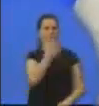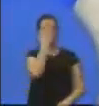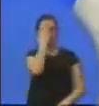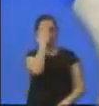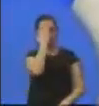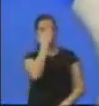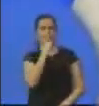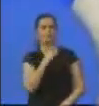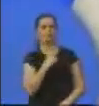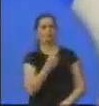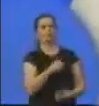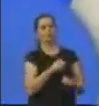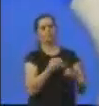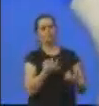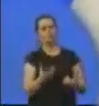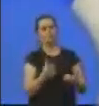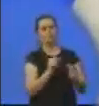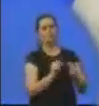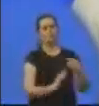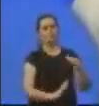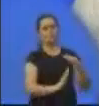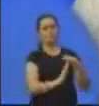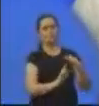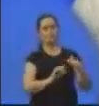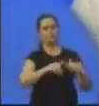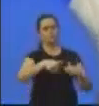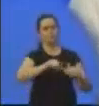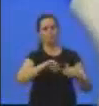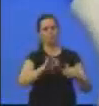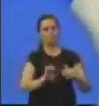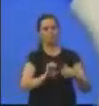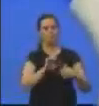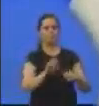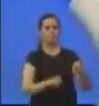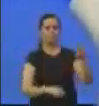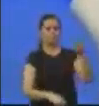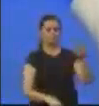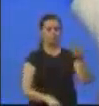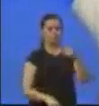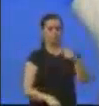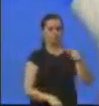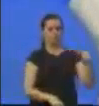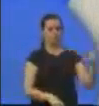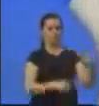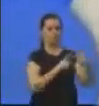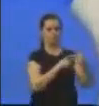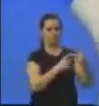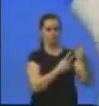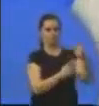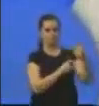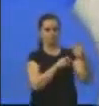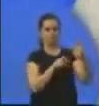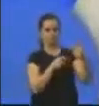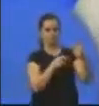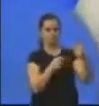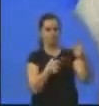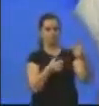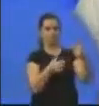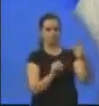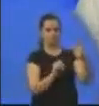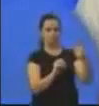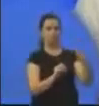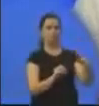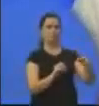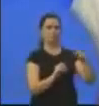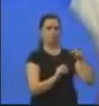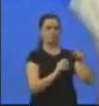o valor de limite de 5 sobre 2x menos 10, quando x tende para